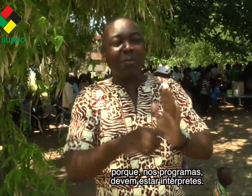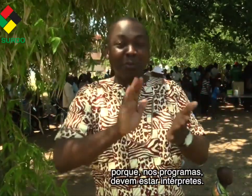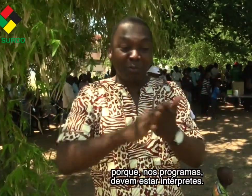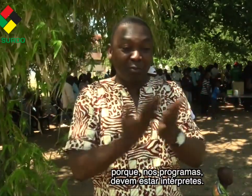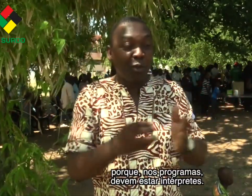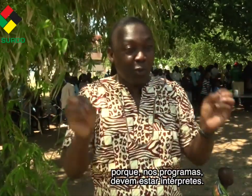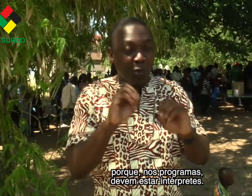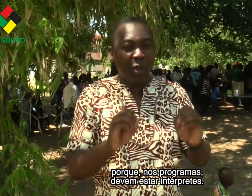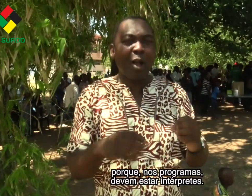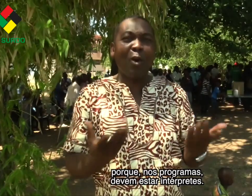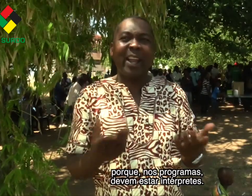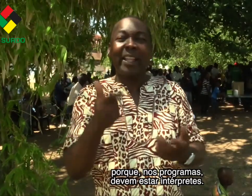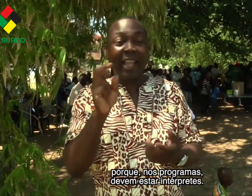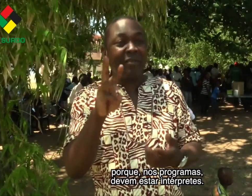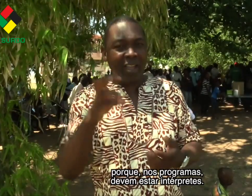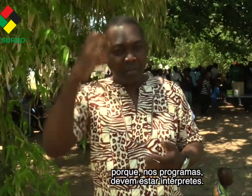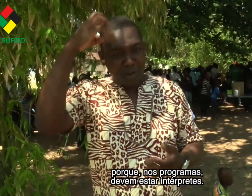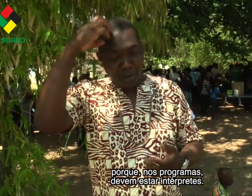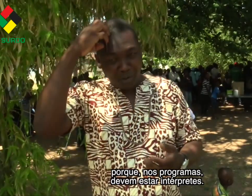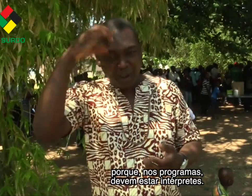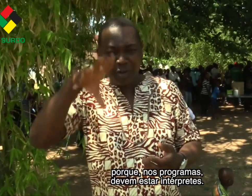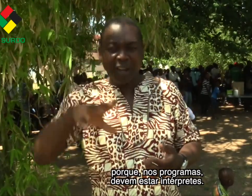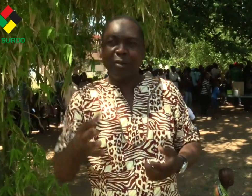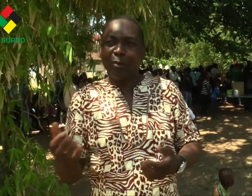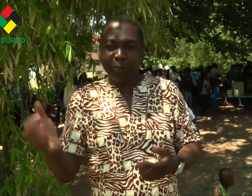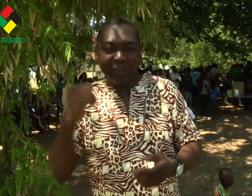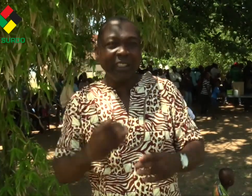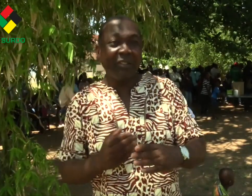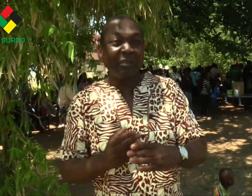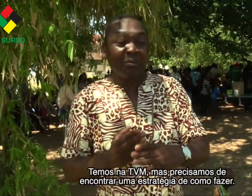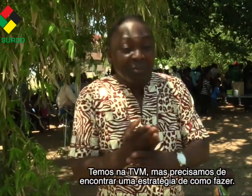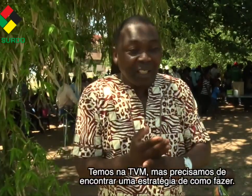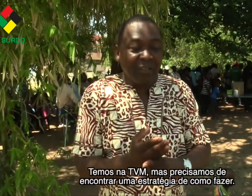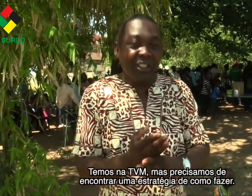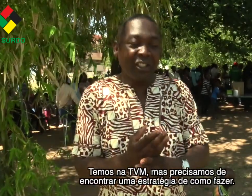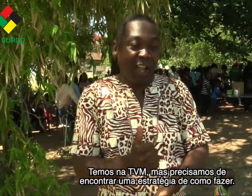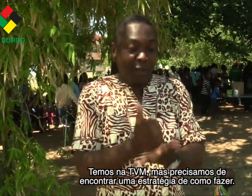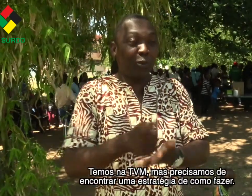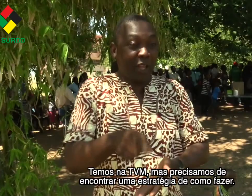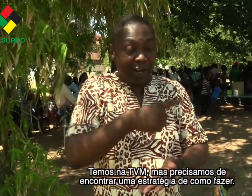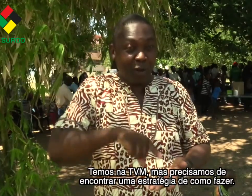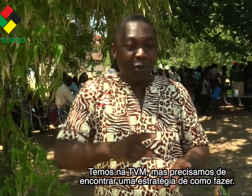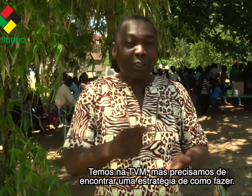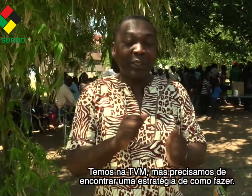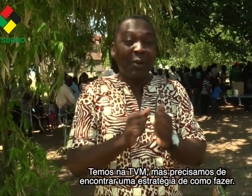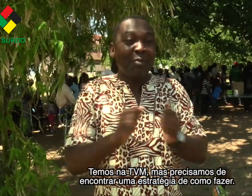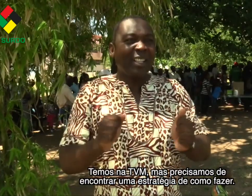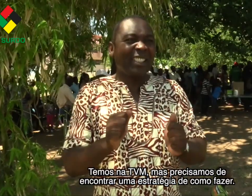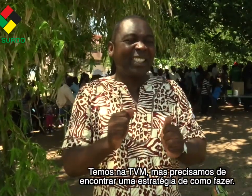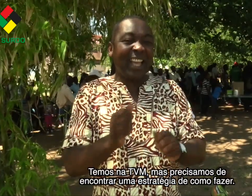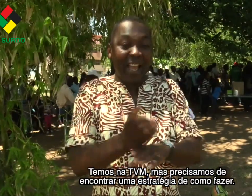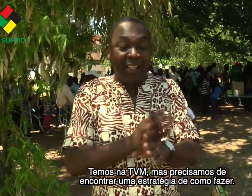programas devem estar lá integrados os intérpretes. Porque temos ali a televisão